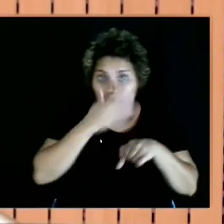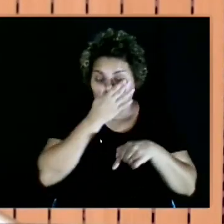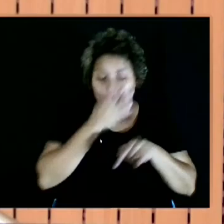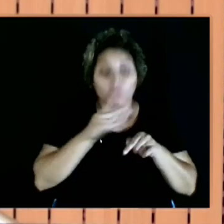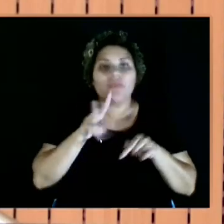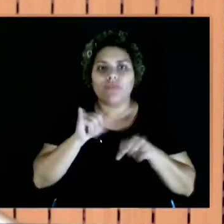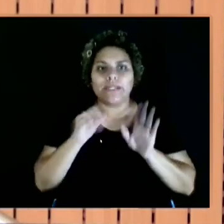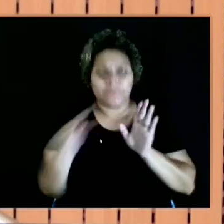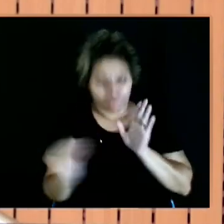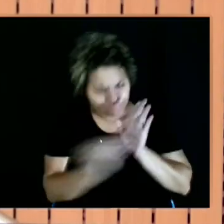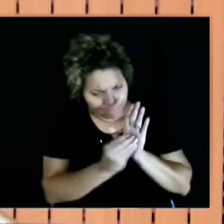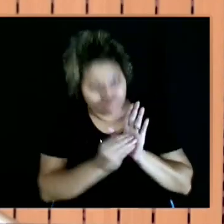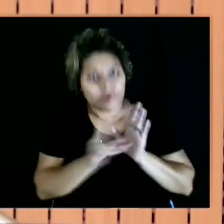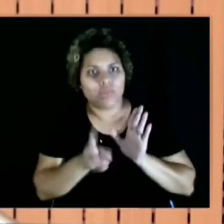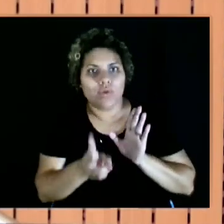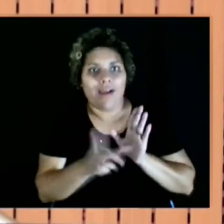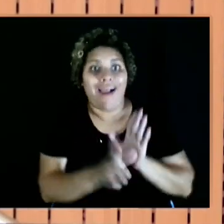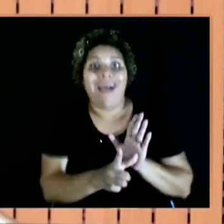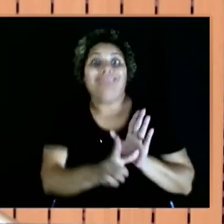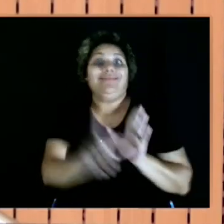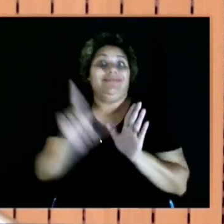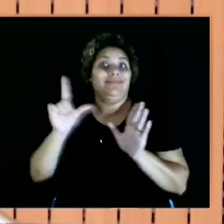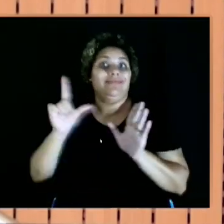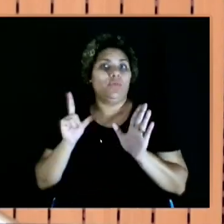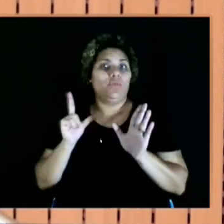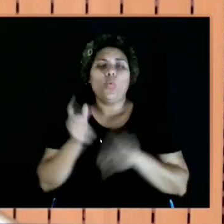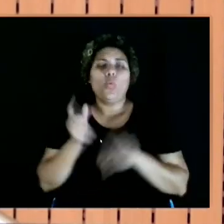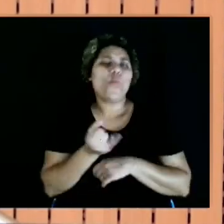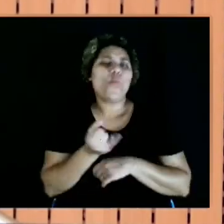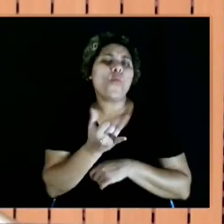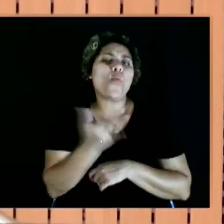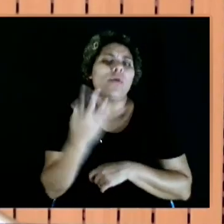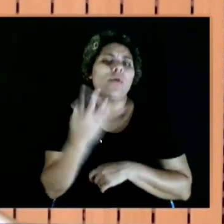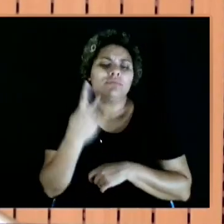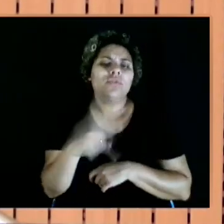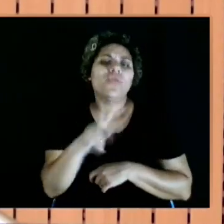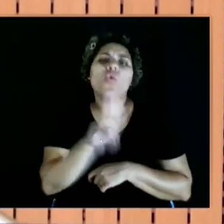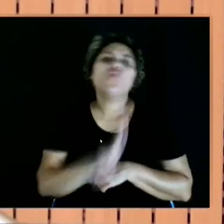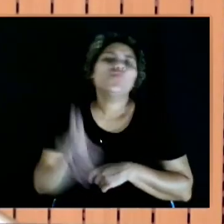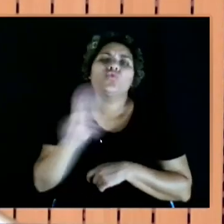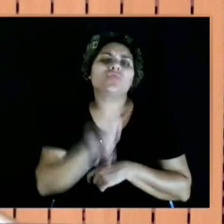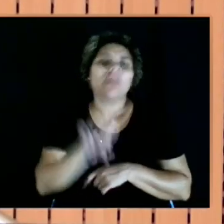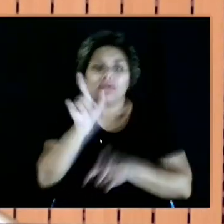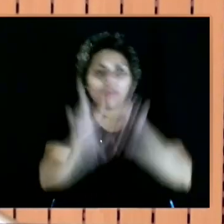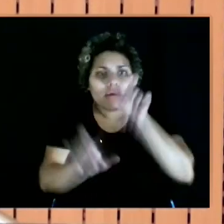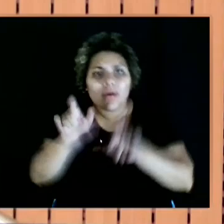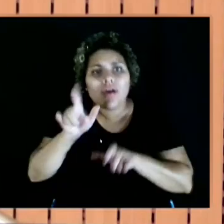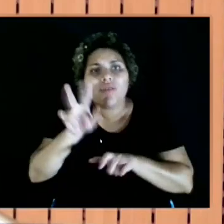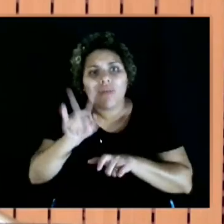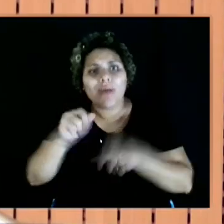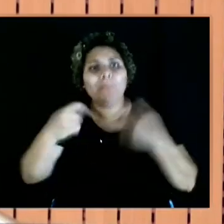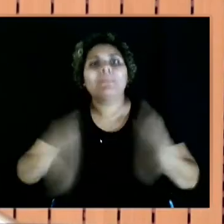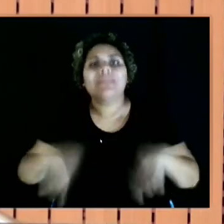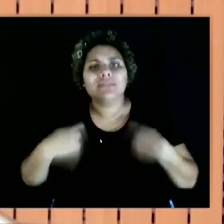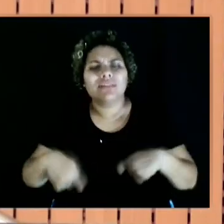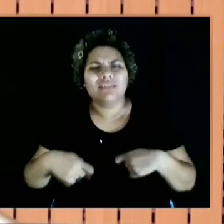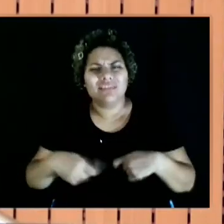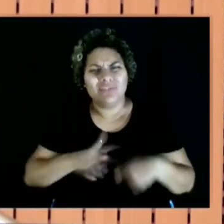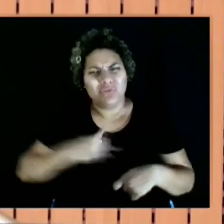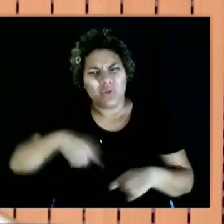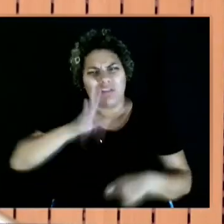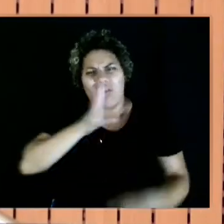de antemão qual é a quantidade que essas pessoas vão precisar. Ah, precisa